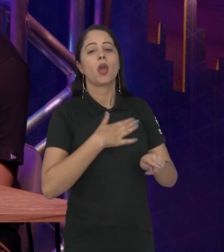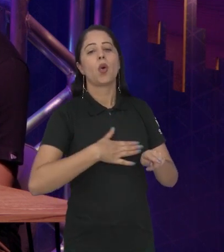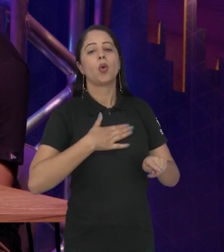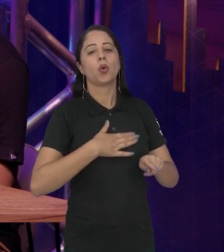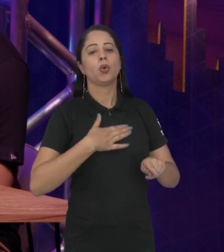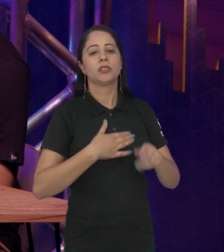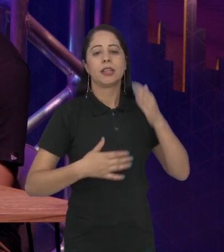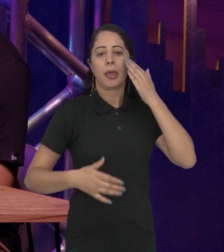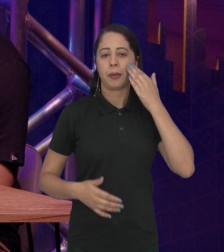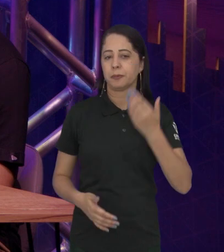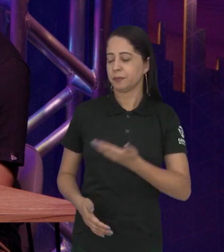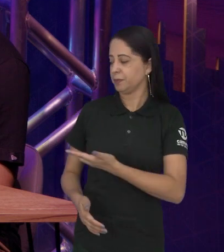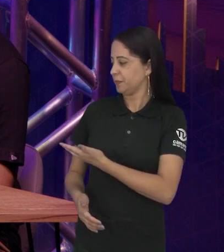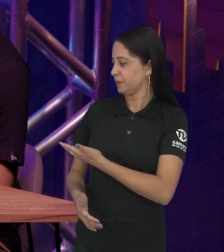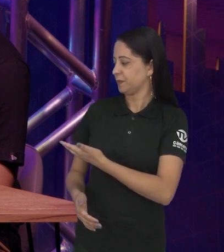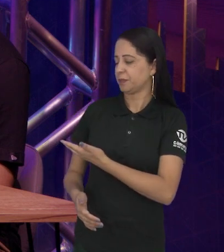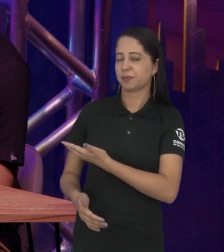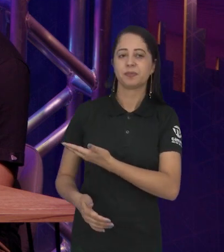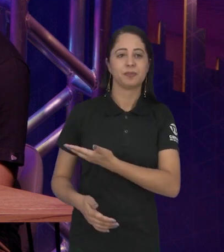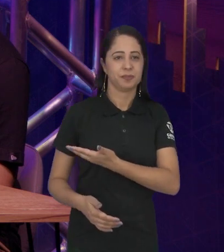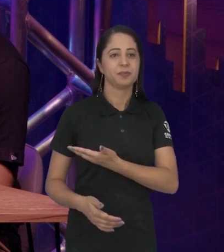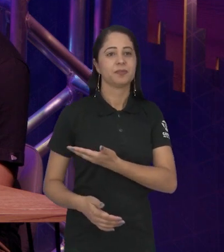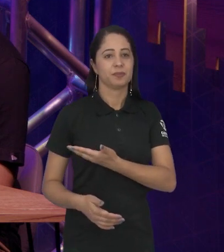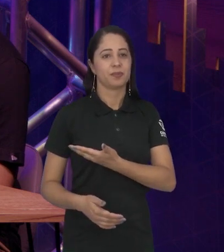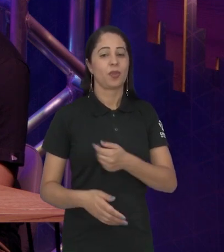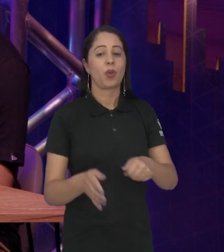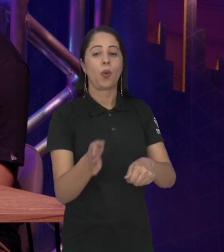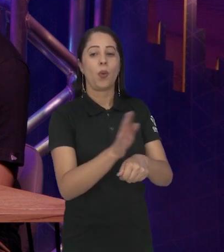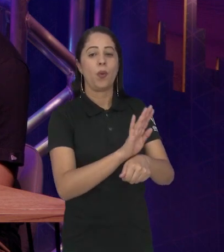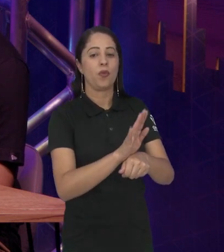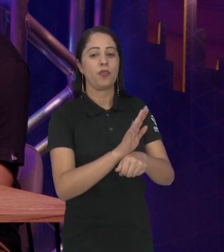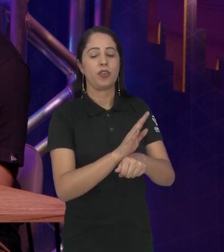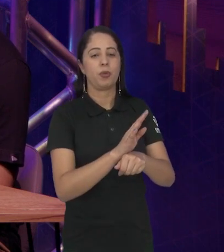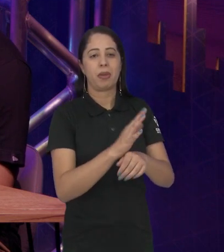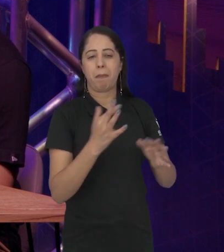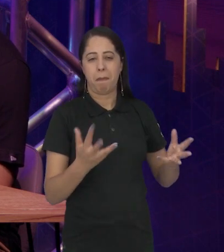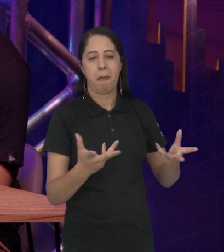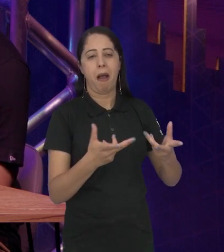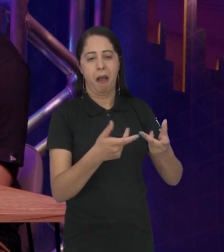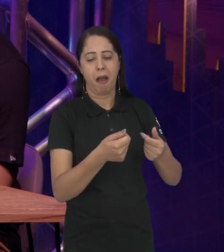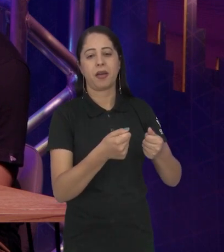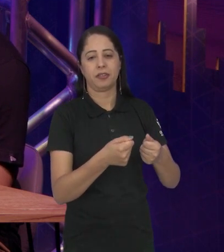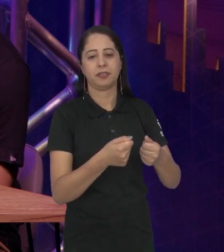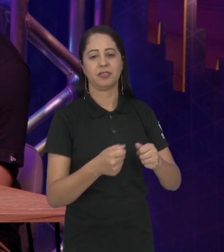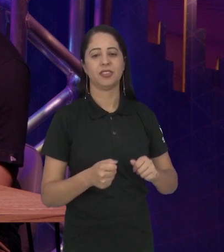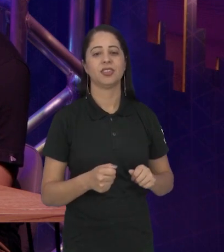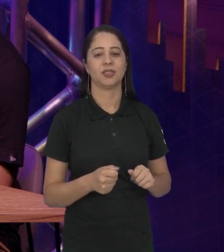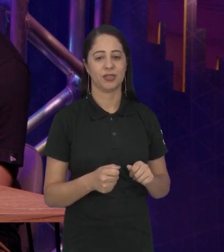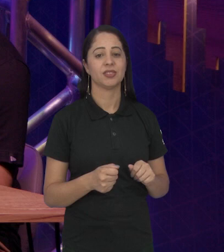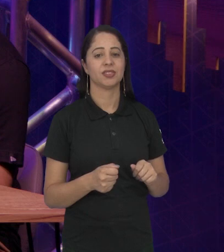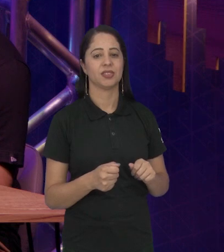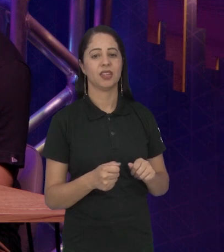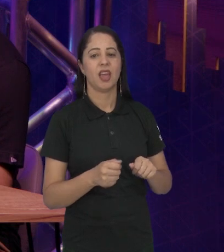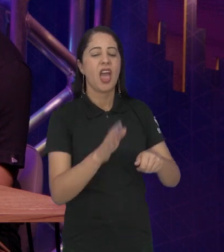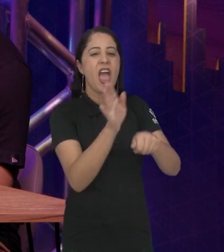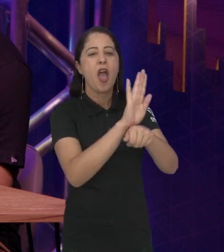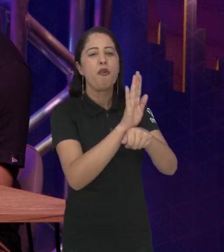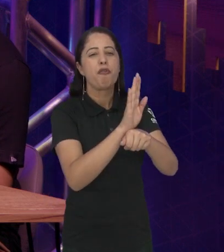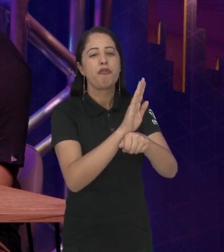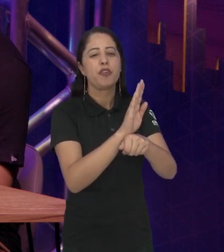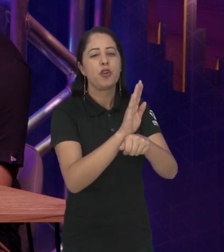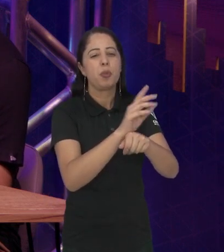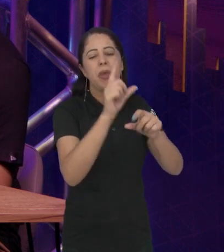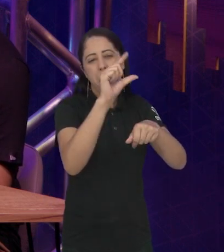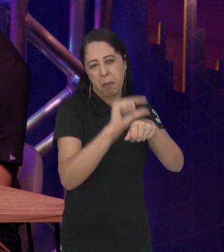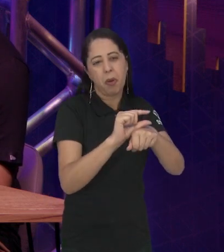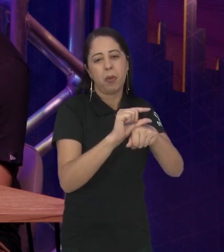do Menino, a Topeira, a Raposa e o Cavalo, que é do Charlie Mackesy. E é o curta, né? Esse é um curta-metragem.